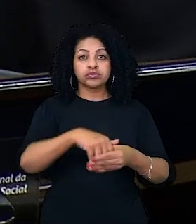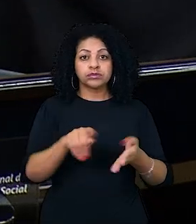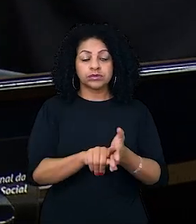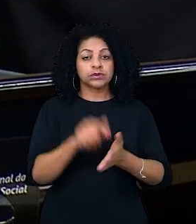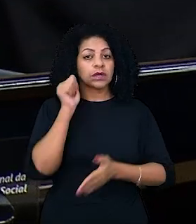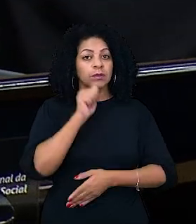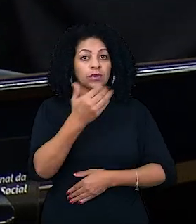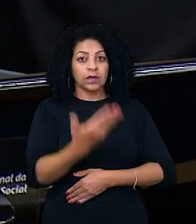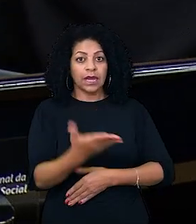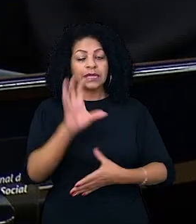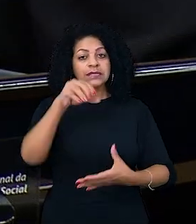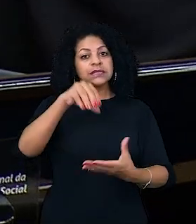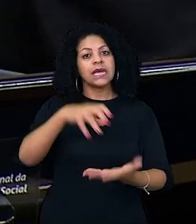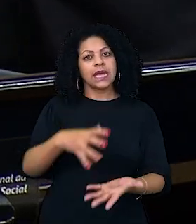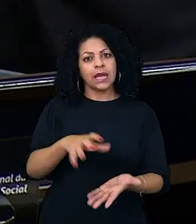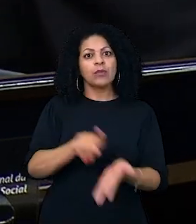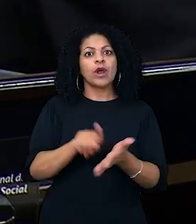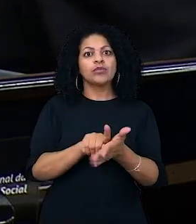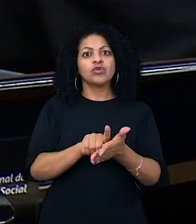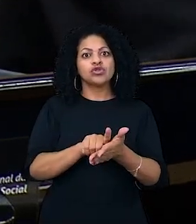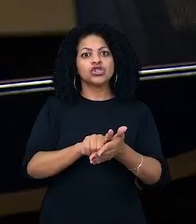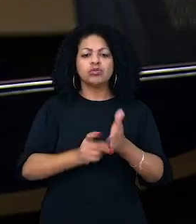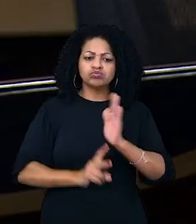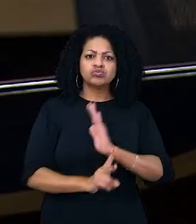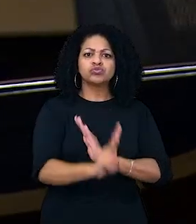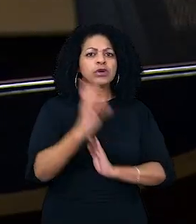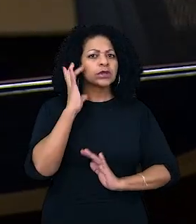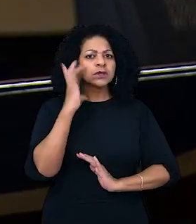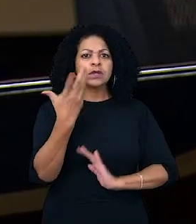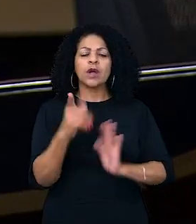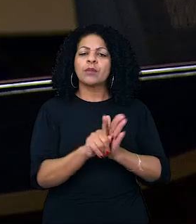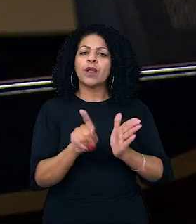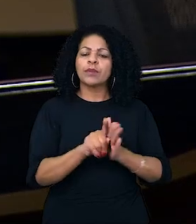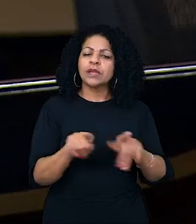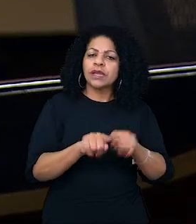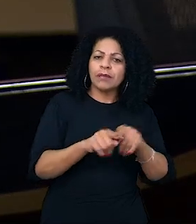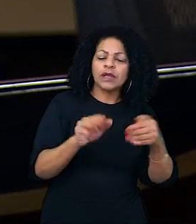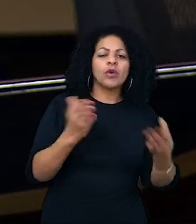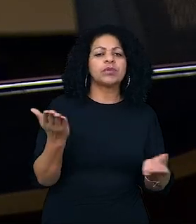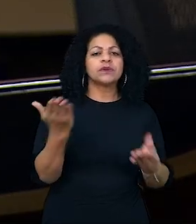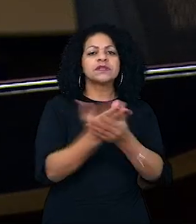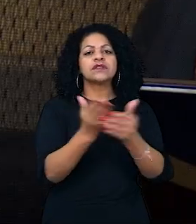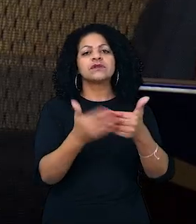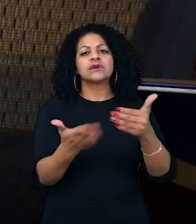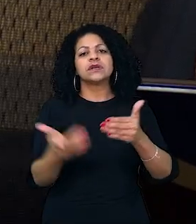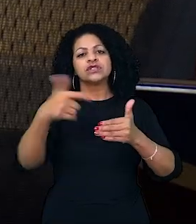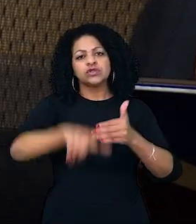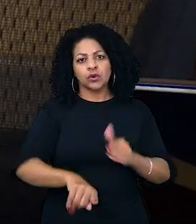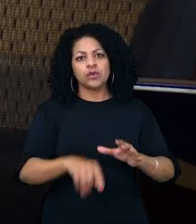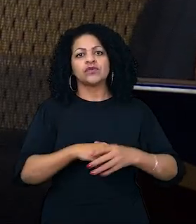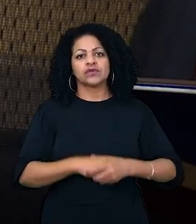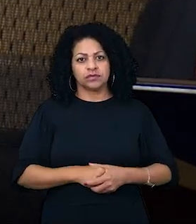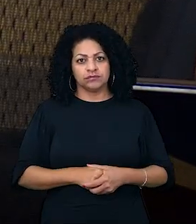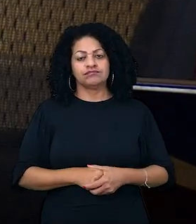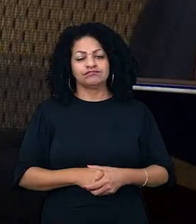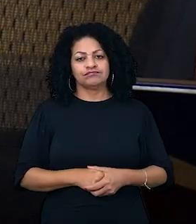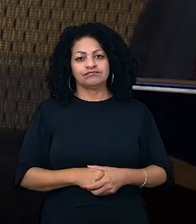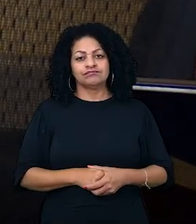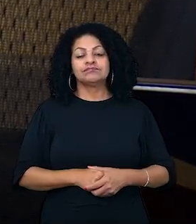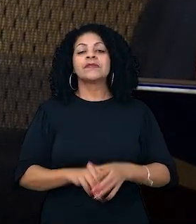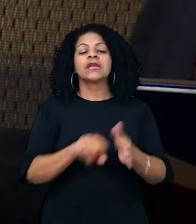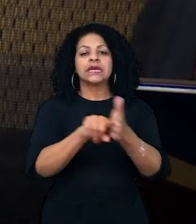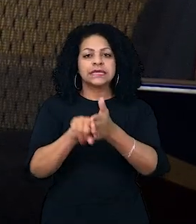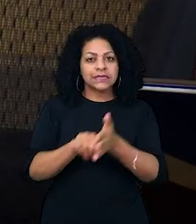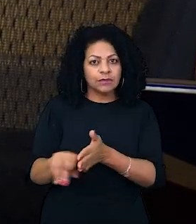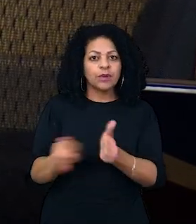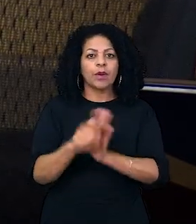no sentido de manter a decisão regional que determinou a reabertura do processo em primeira instância para